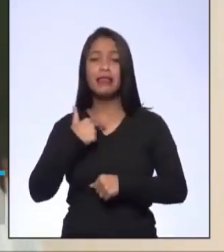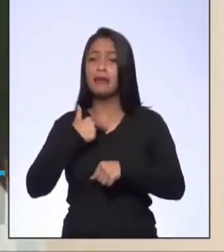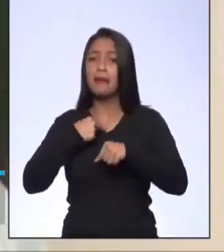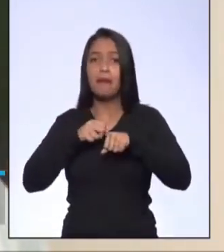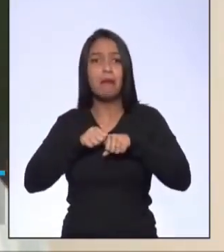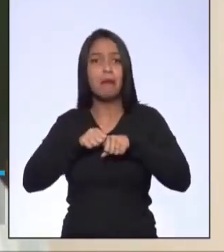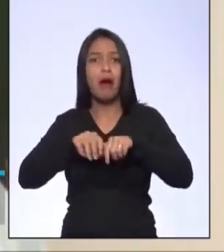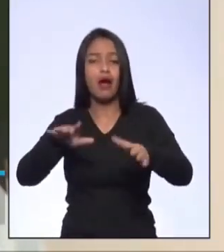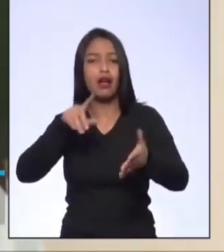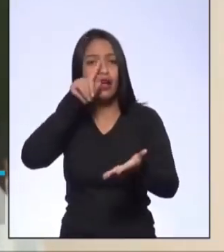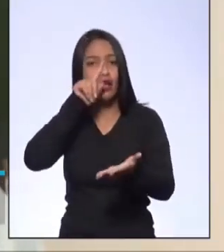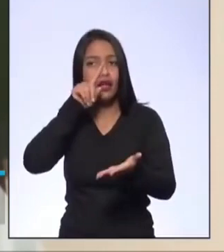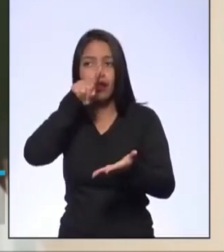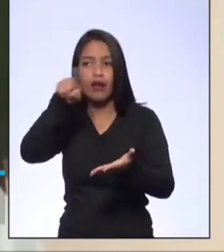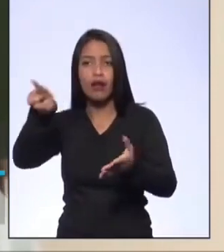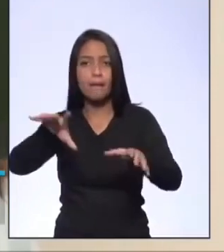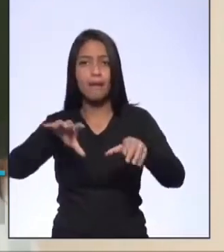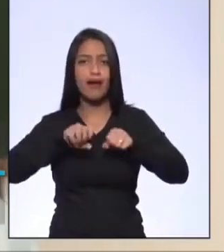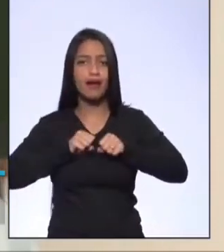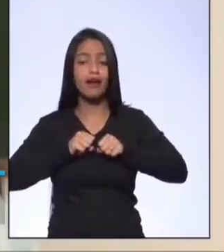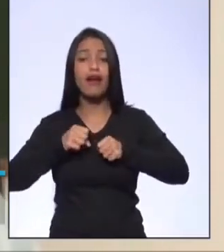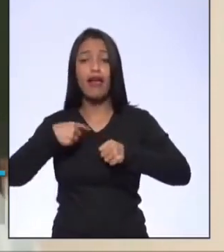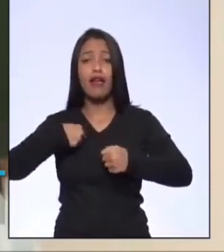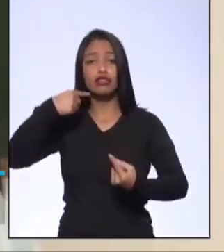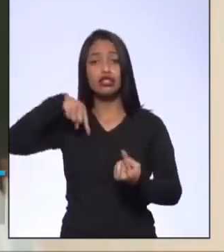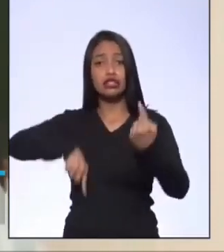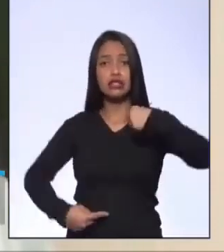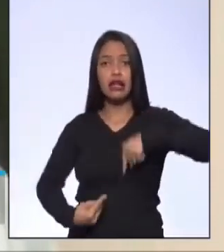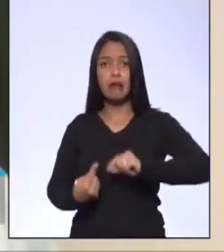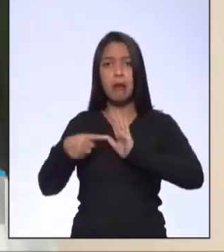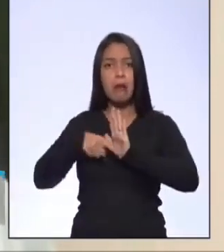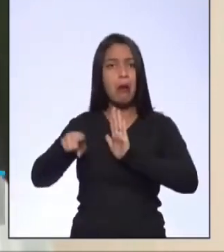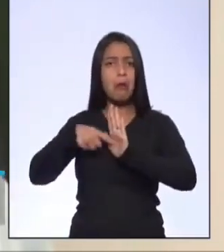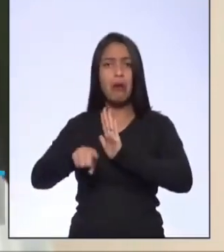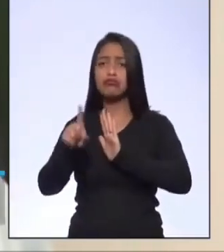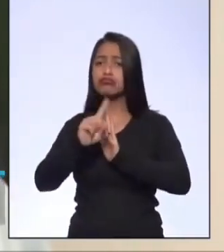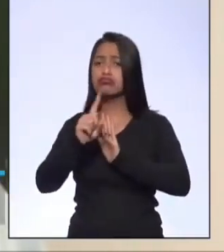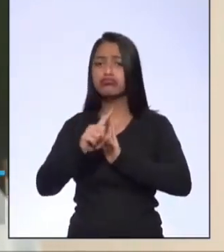pôr o risco outras pessoas, porque meu sistema imunológico, por algum motivo, não se